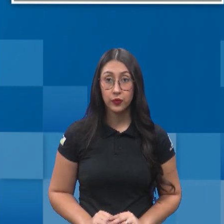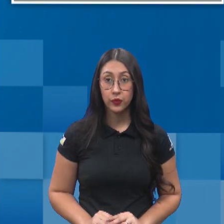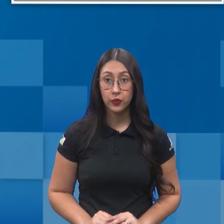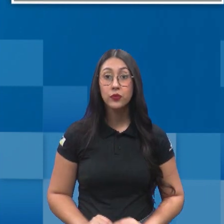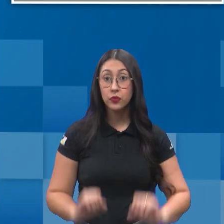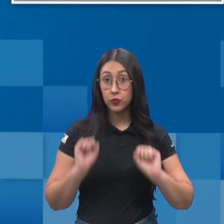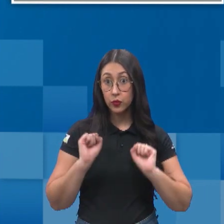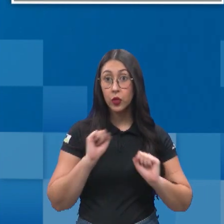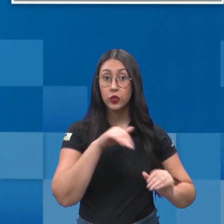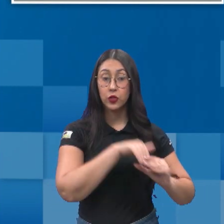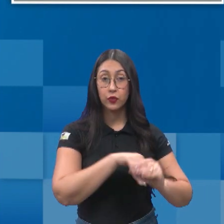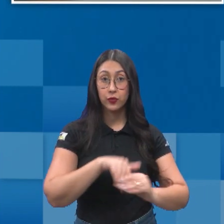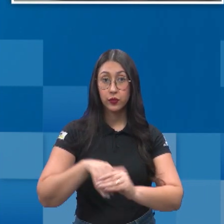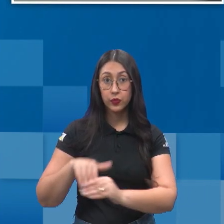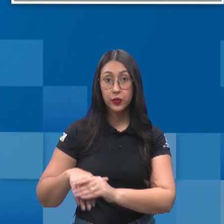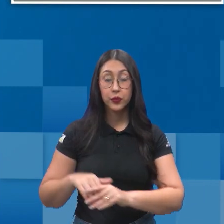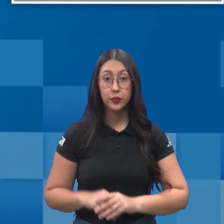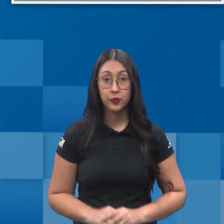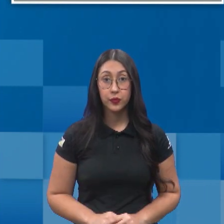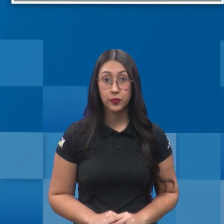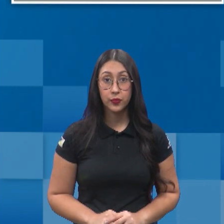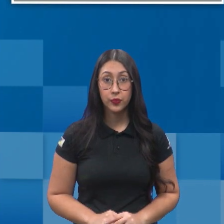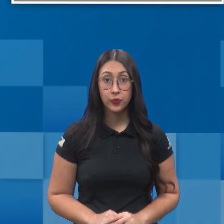Aberta a votação.